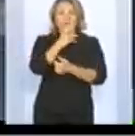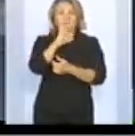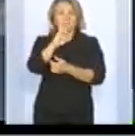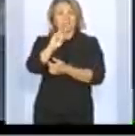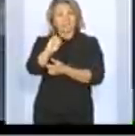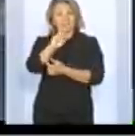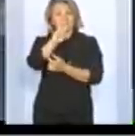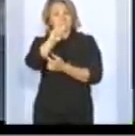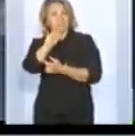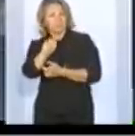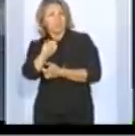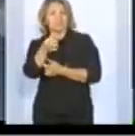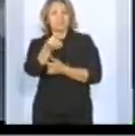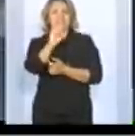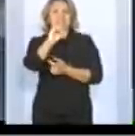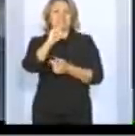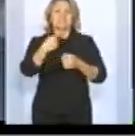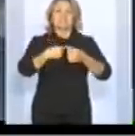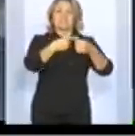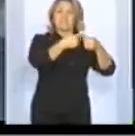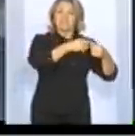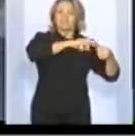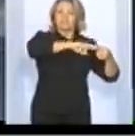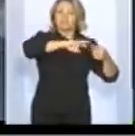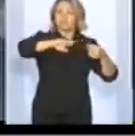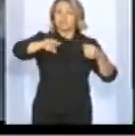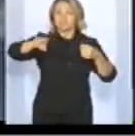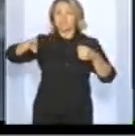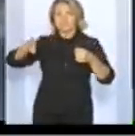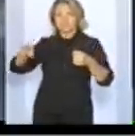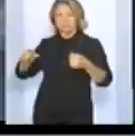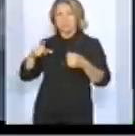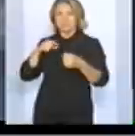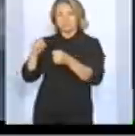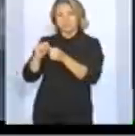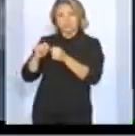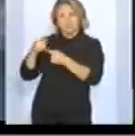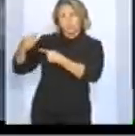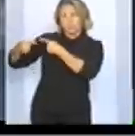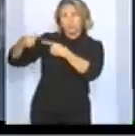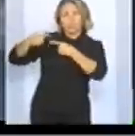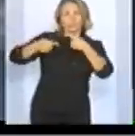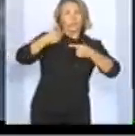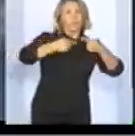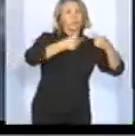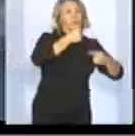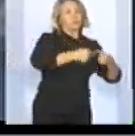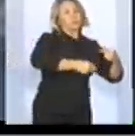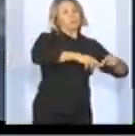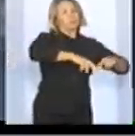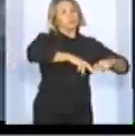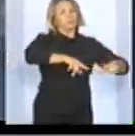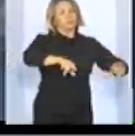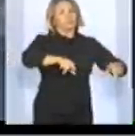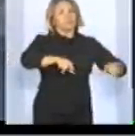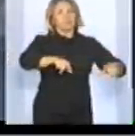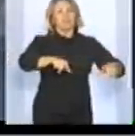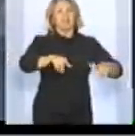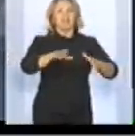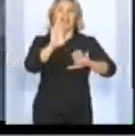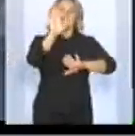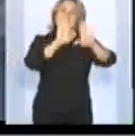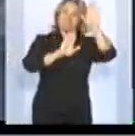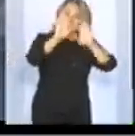50, 60 cidades simultâneas e fazer uma concorrência absolutamente predatória. A licitação